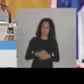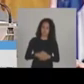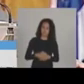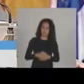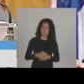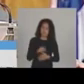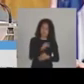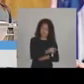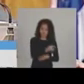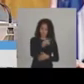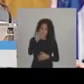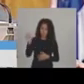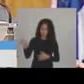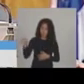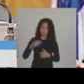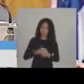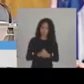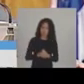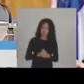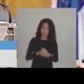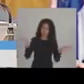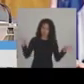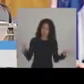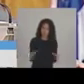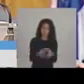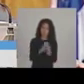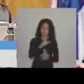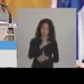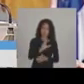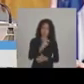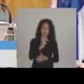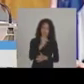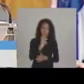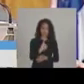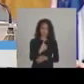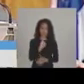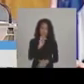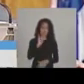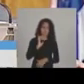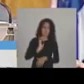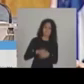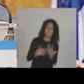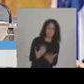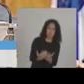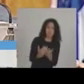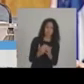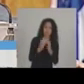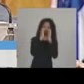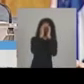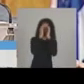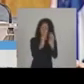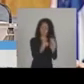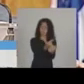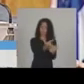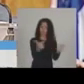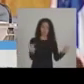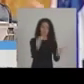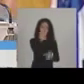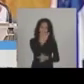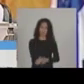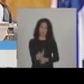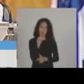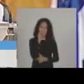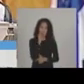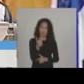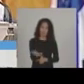vocês nesse sempre nessa CTI do cabaré desrespeitaram uma